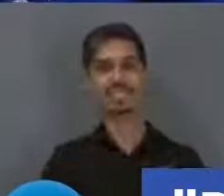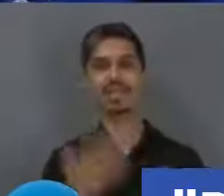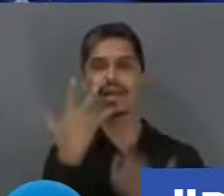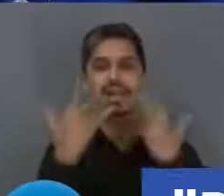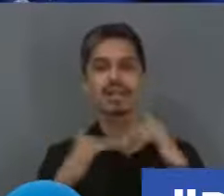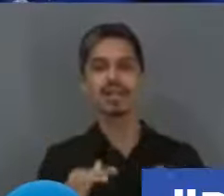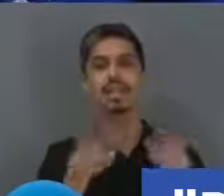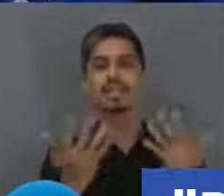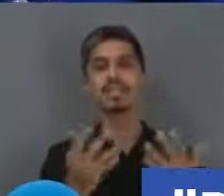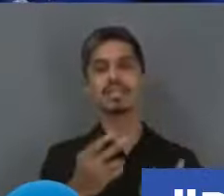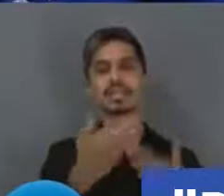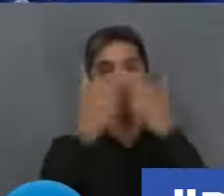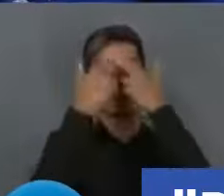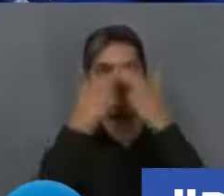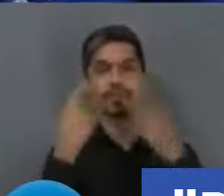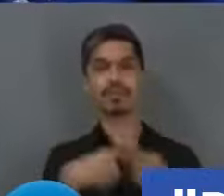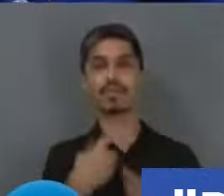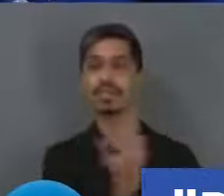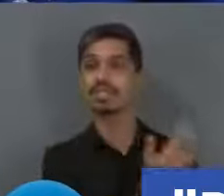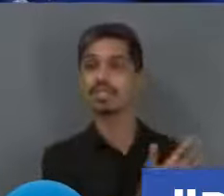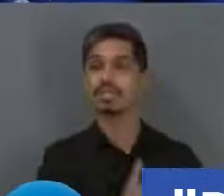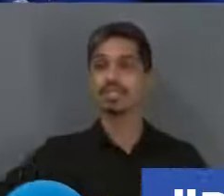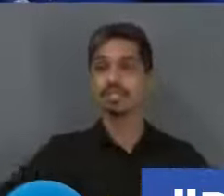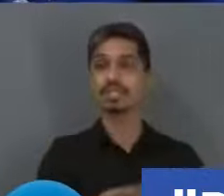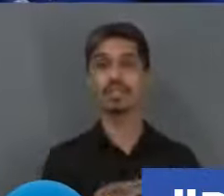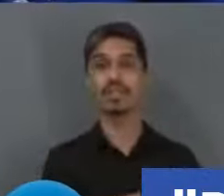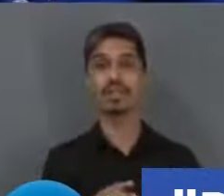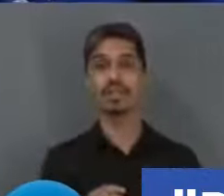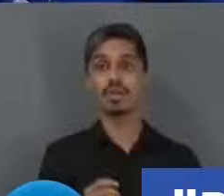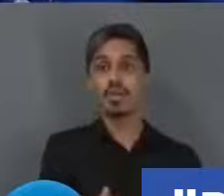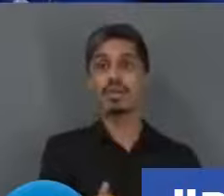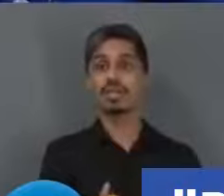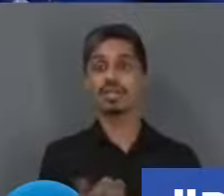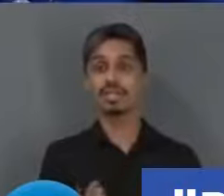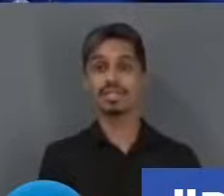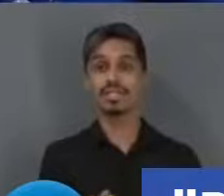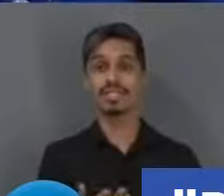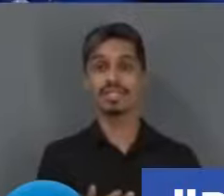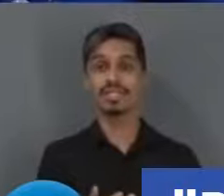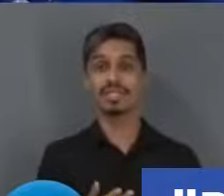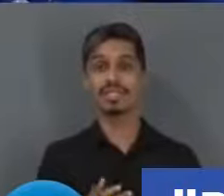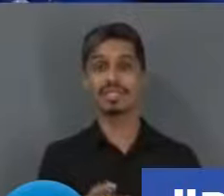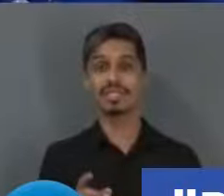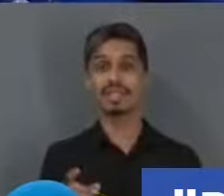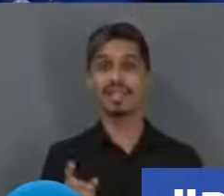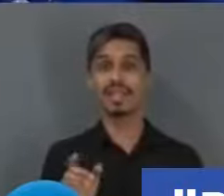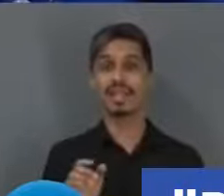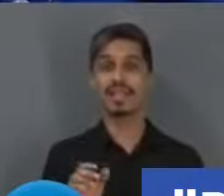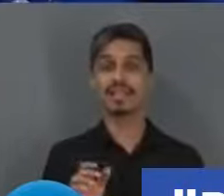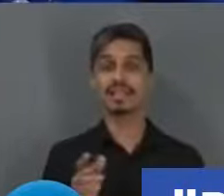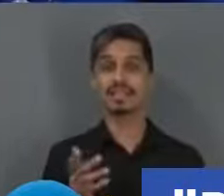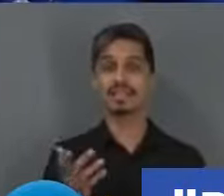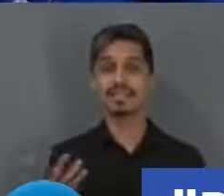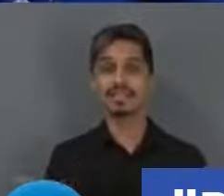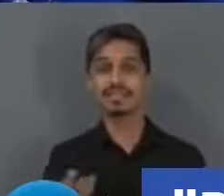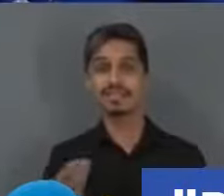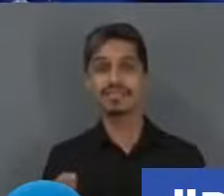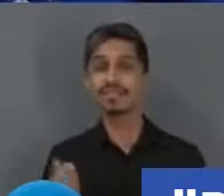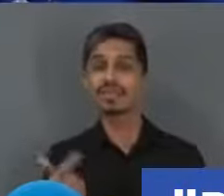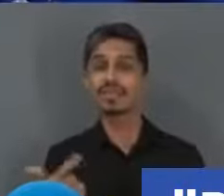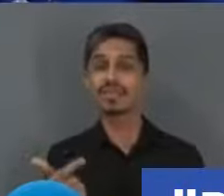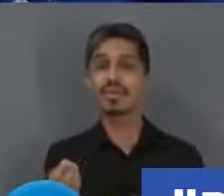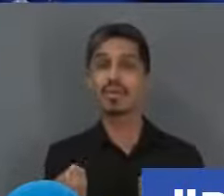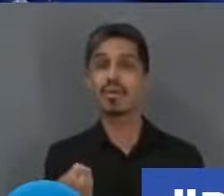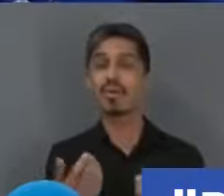traumatizadas com situações quase de não dizer de uma não palavra de não ter como transformar em